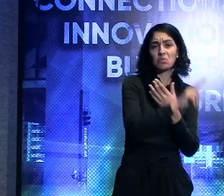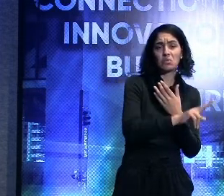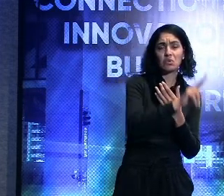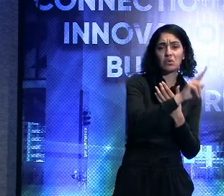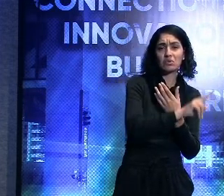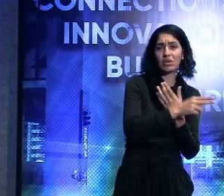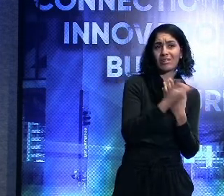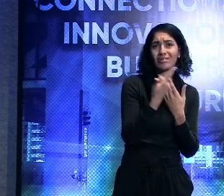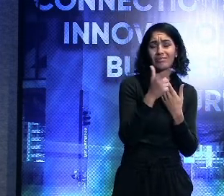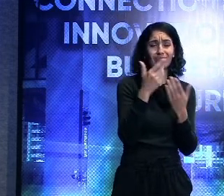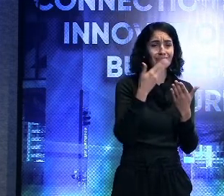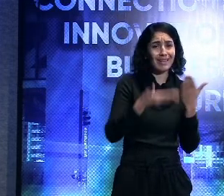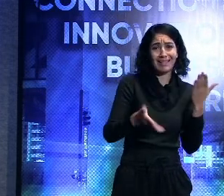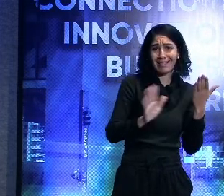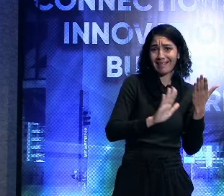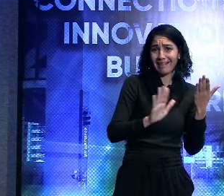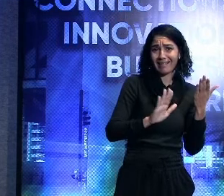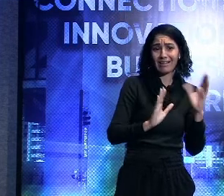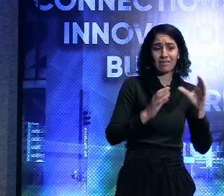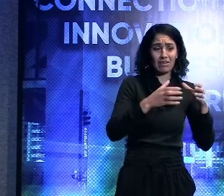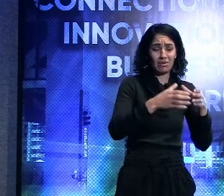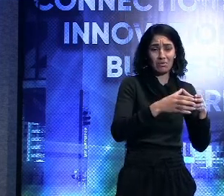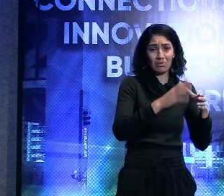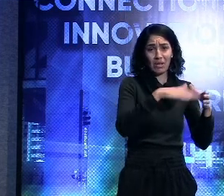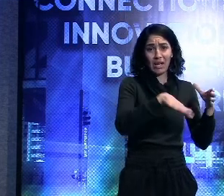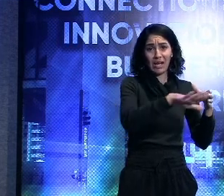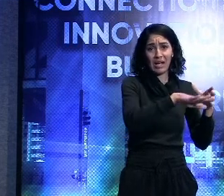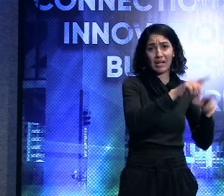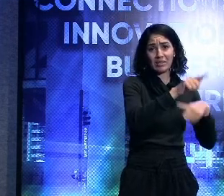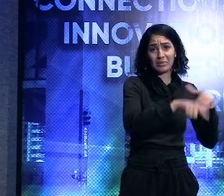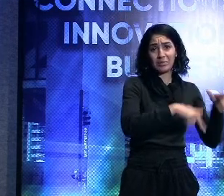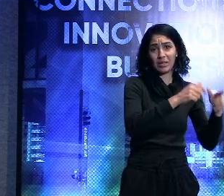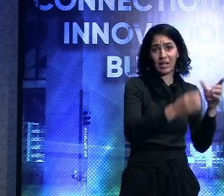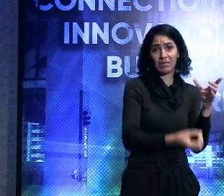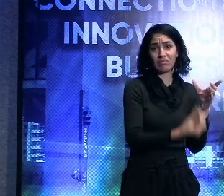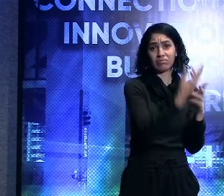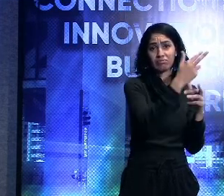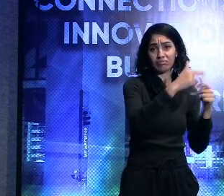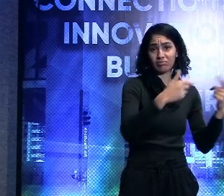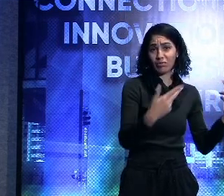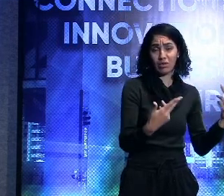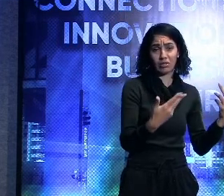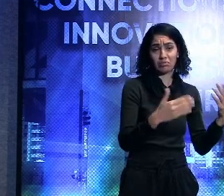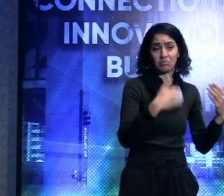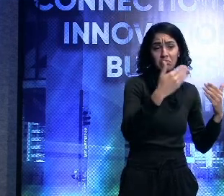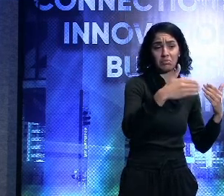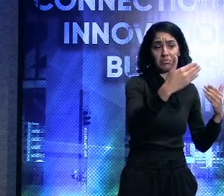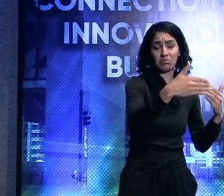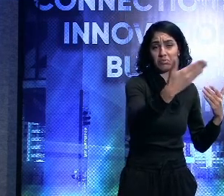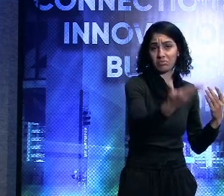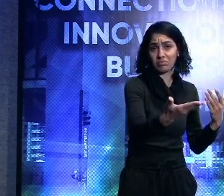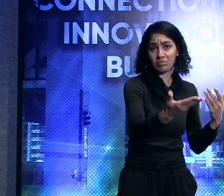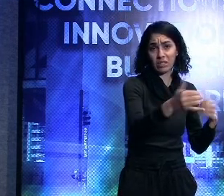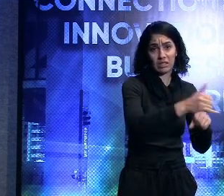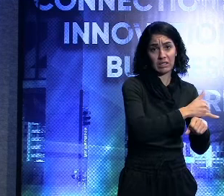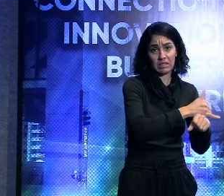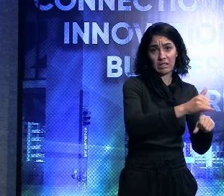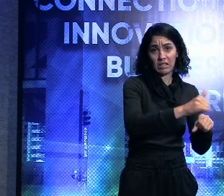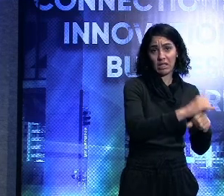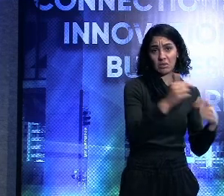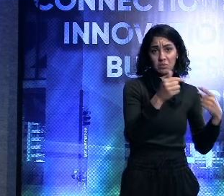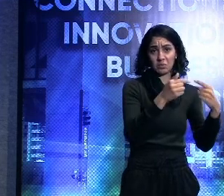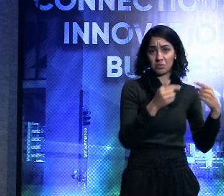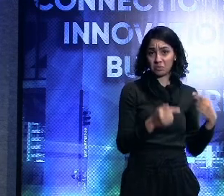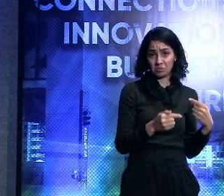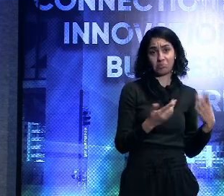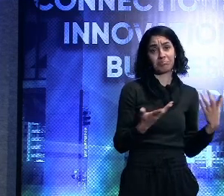tem nada a ver com o nosso nicho de mercado, desenvolver produtos que não vai levar a gente para frente de acordo com a nossa estratégia? Então, quando